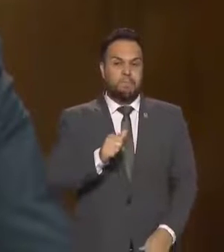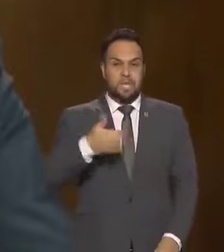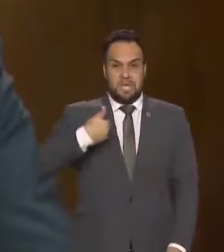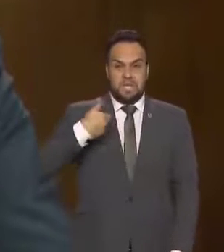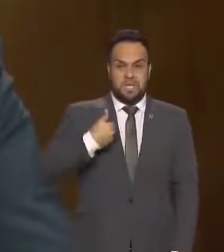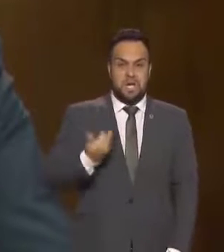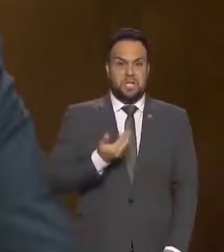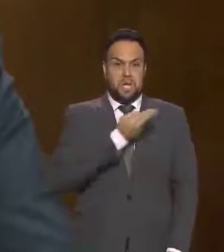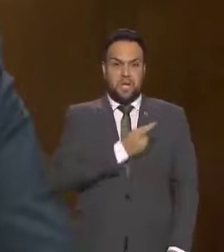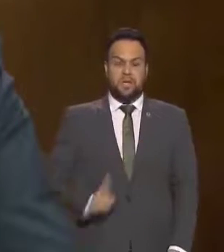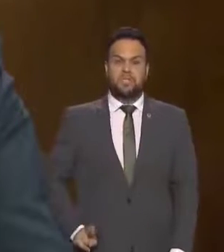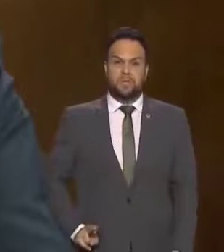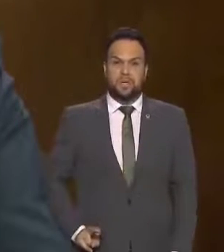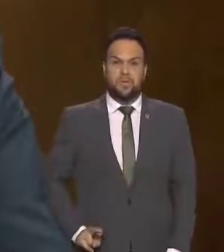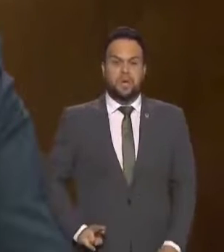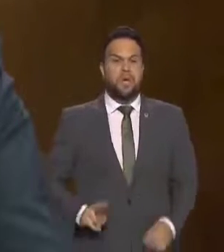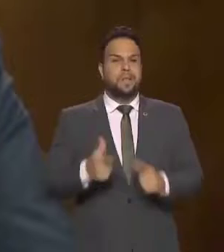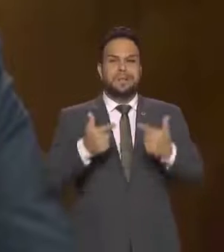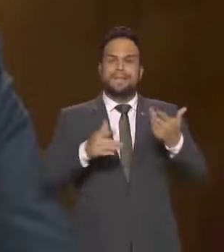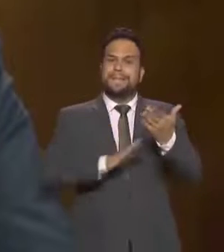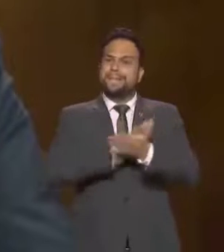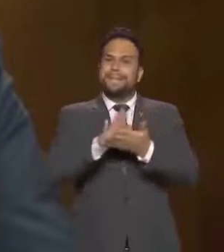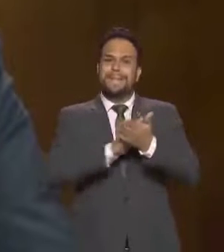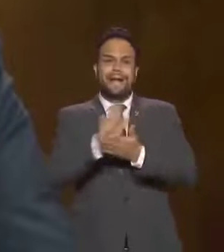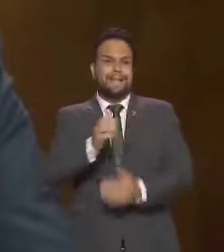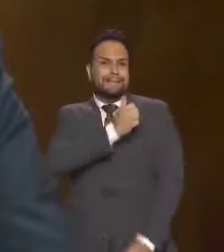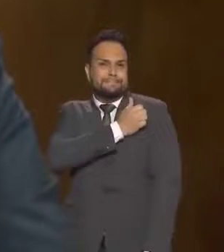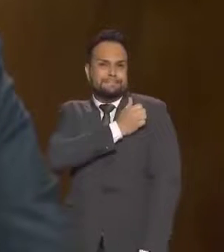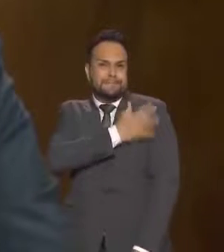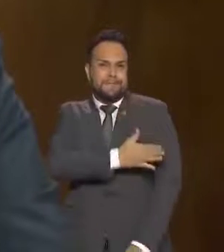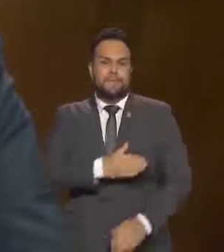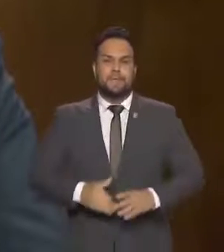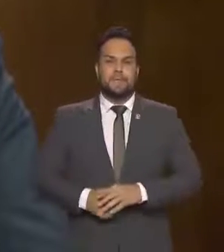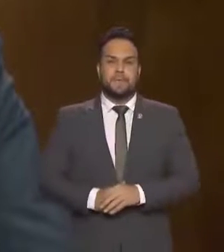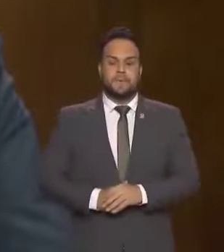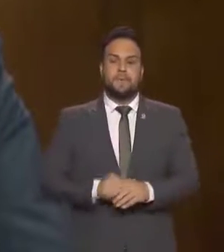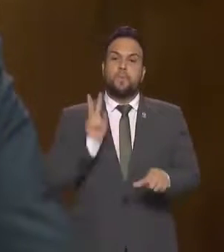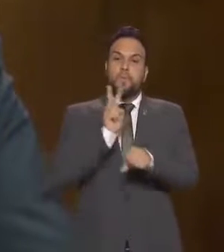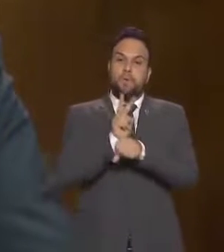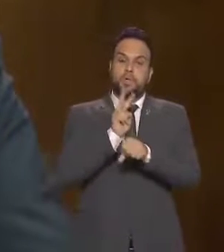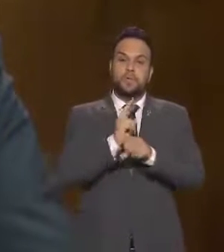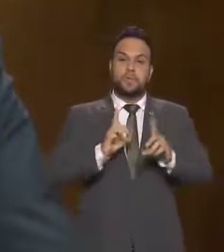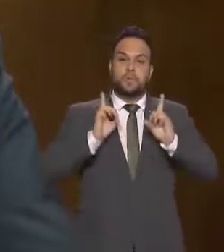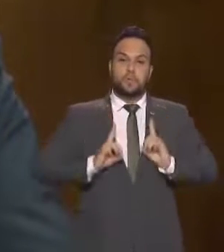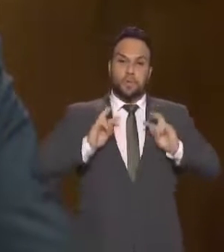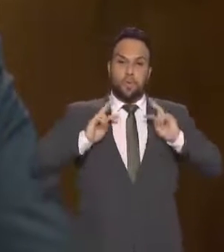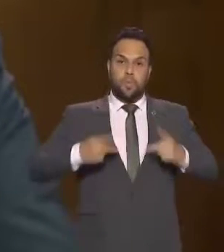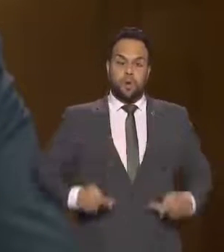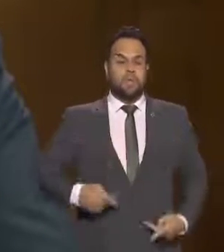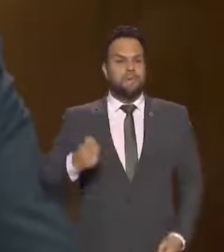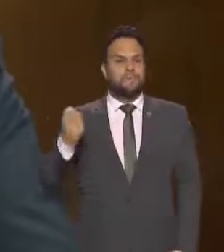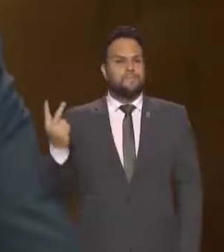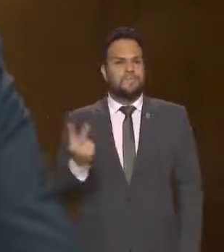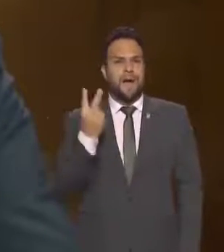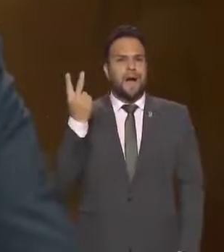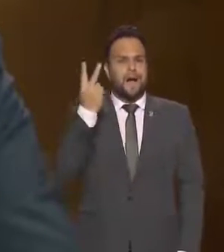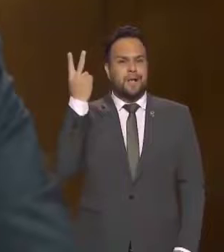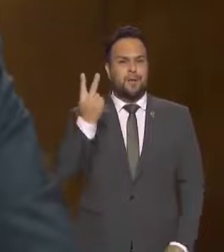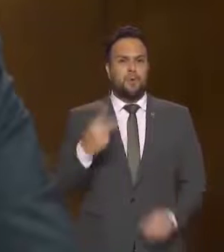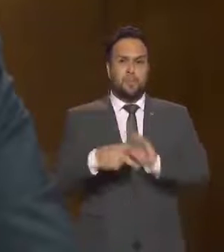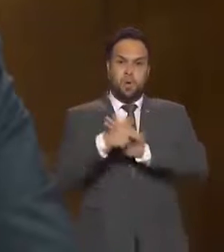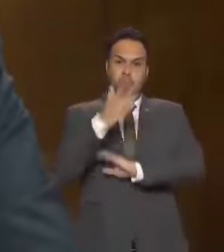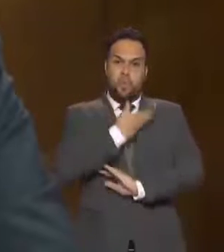idade religião sem qualquer forma de discriminação a proteção dos Reis humanos é